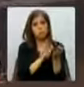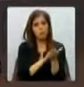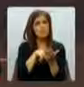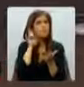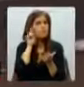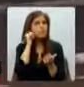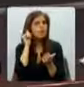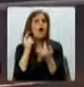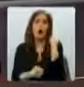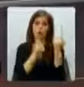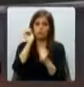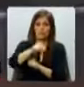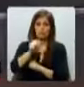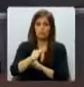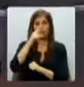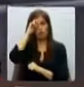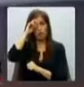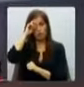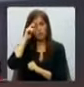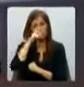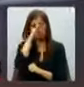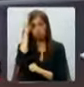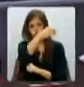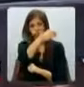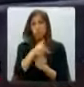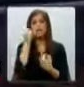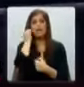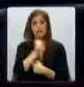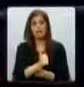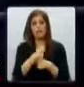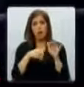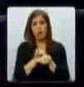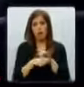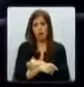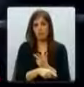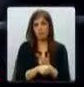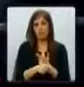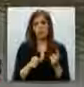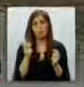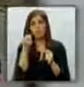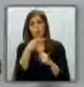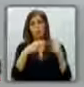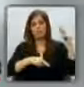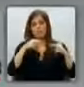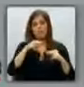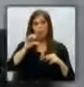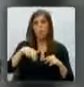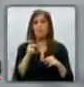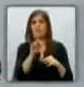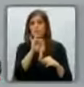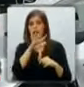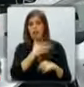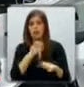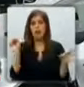escutas José Sócrates está indiciado pelos crimes de corrupção fraude fiscal qualificada e